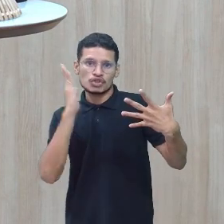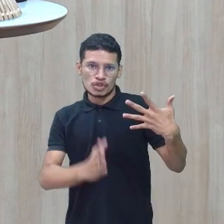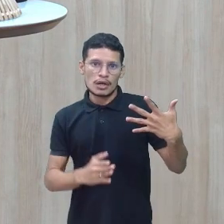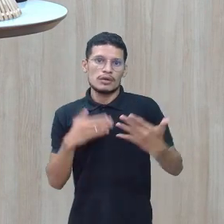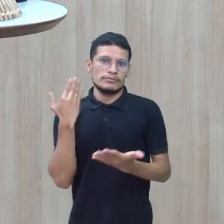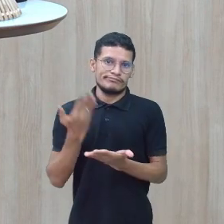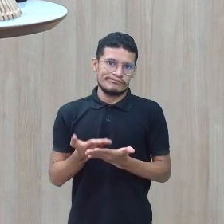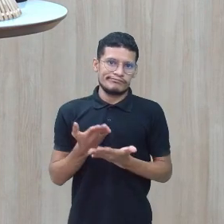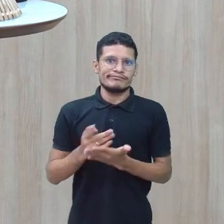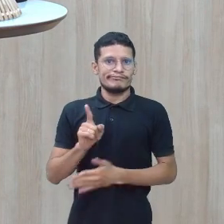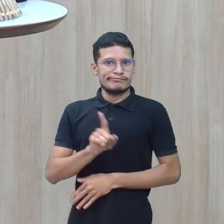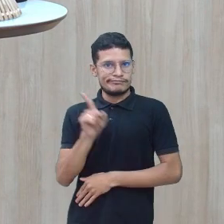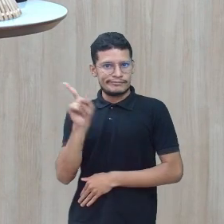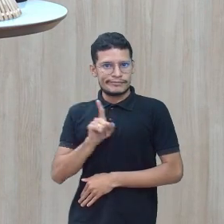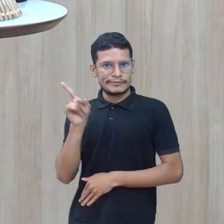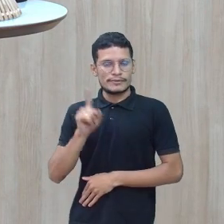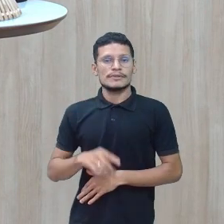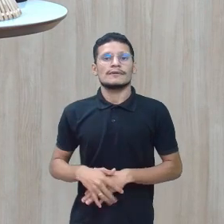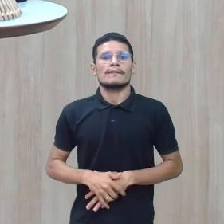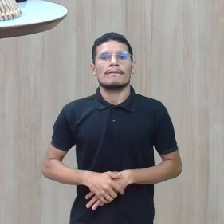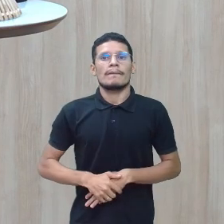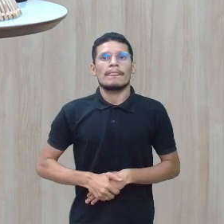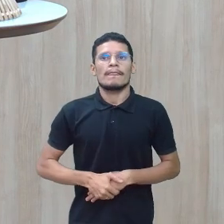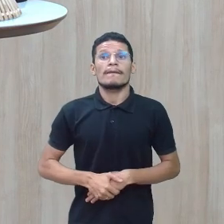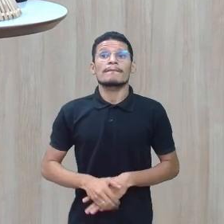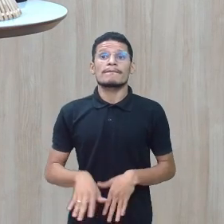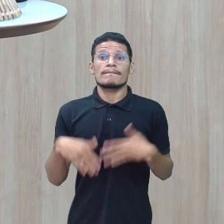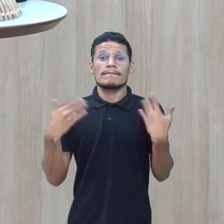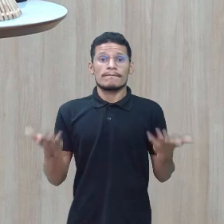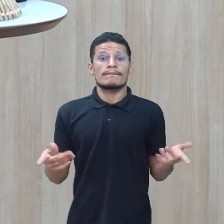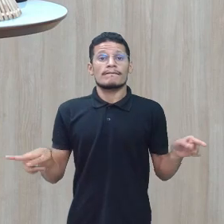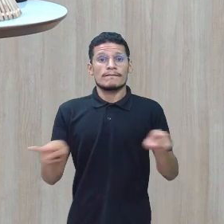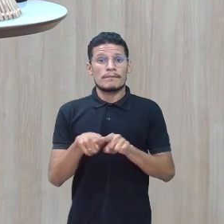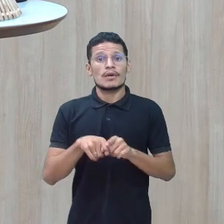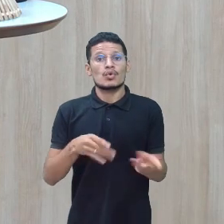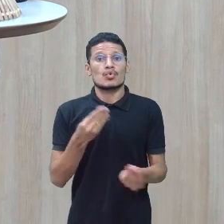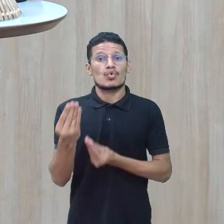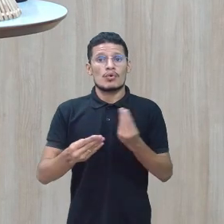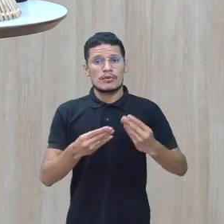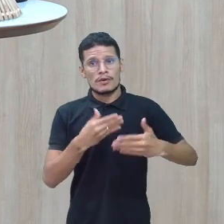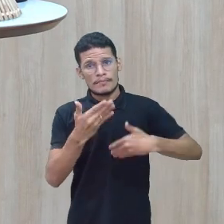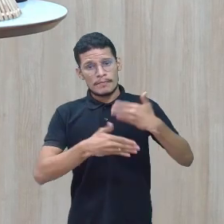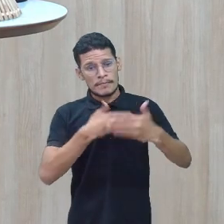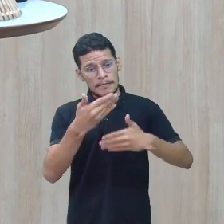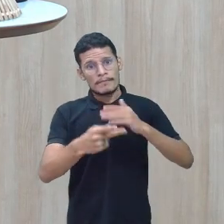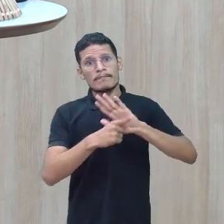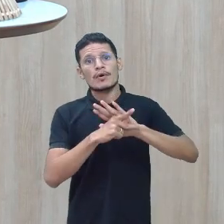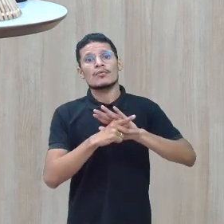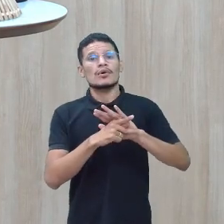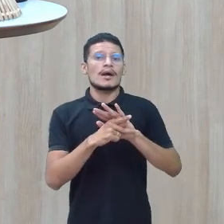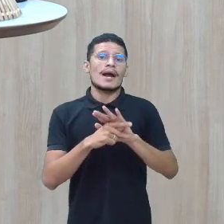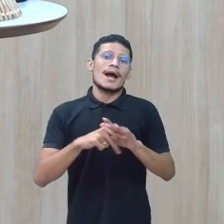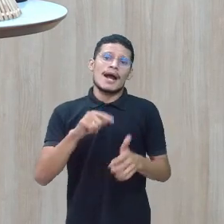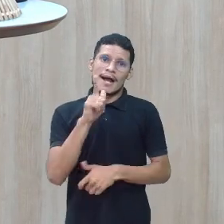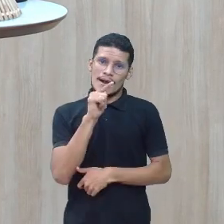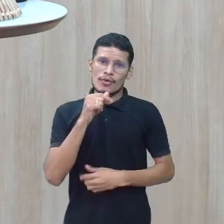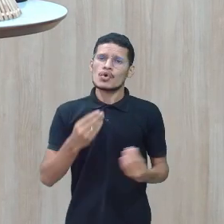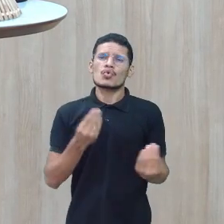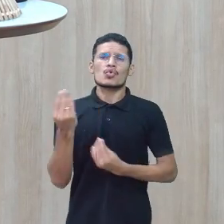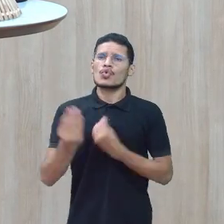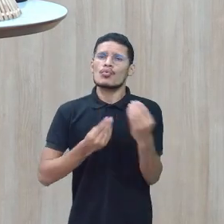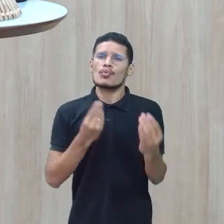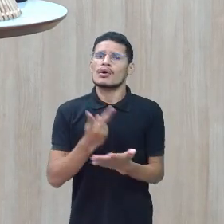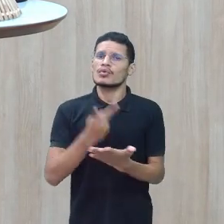precipitação, infiltração e transpiração. E aqui o ciclo da água. Como é que acontece